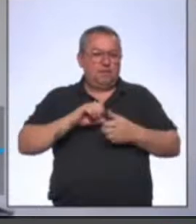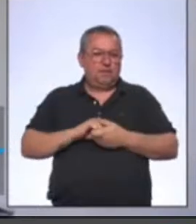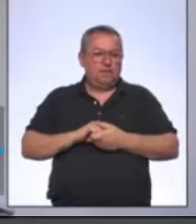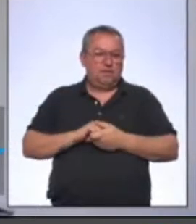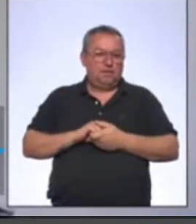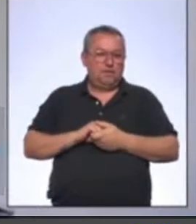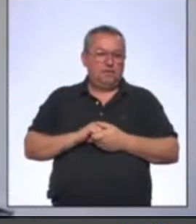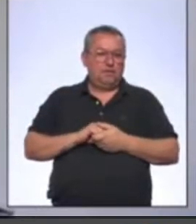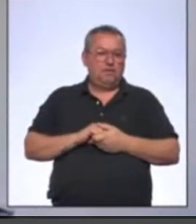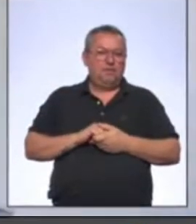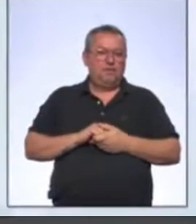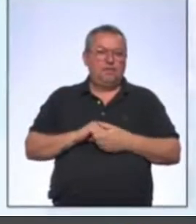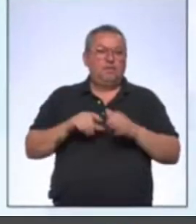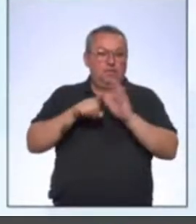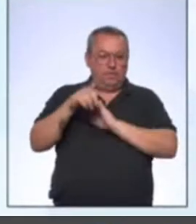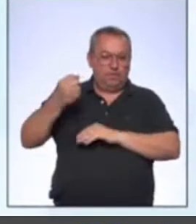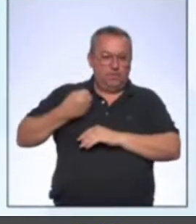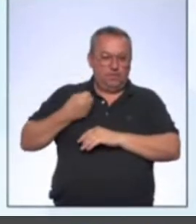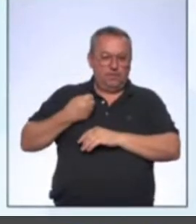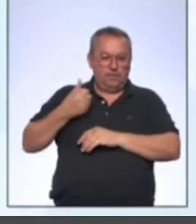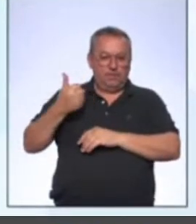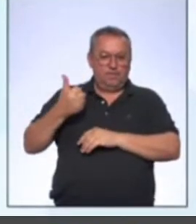11?